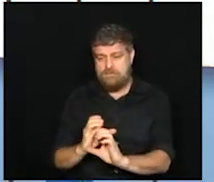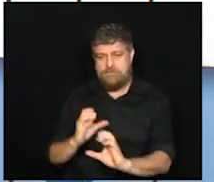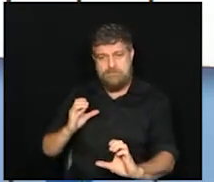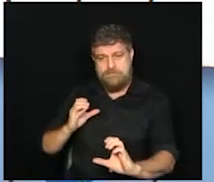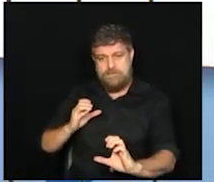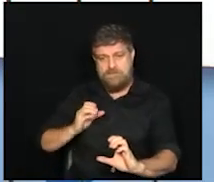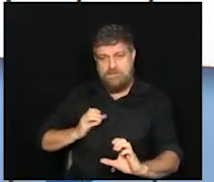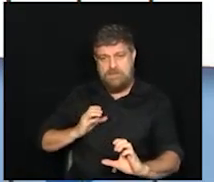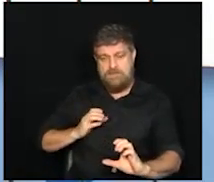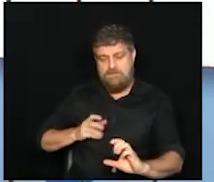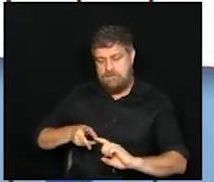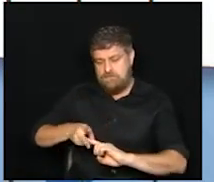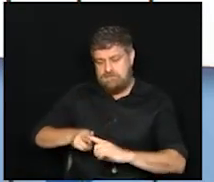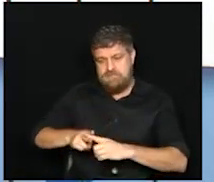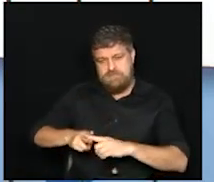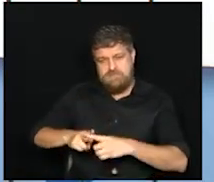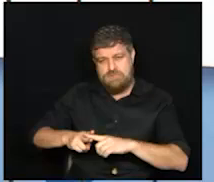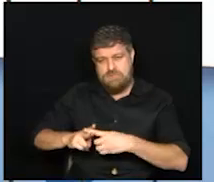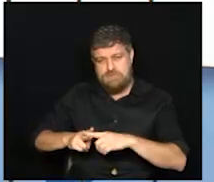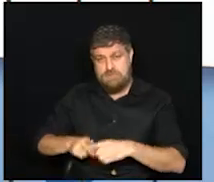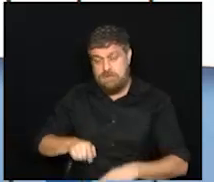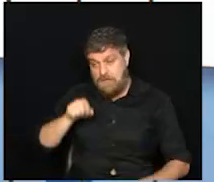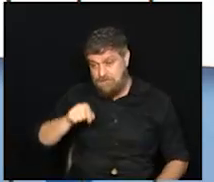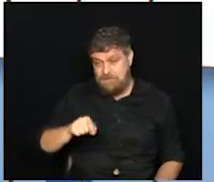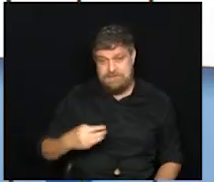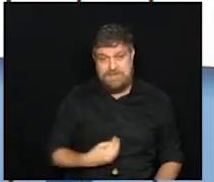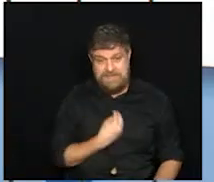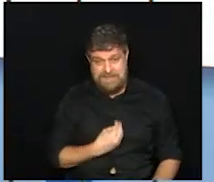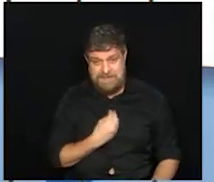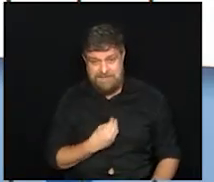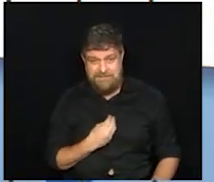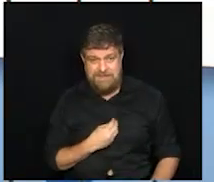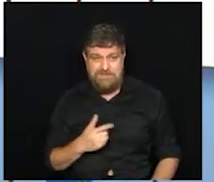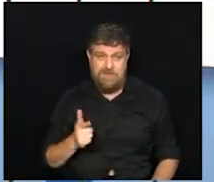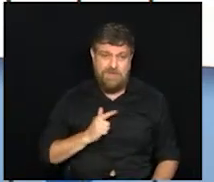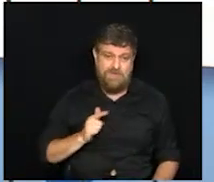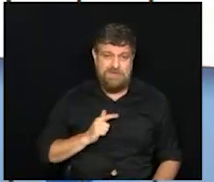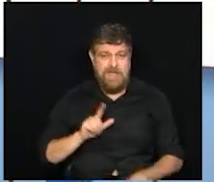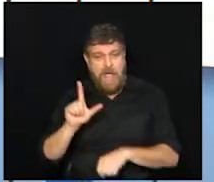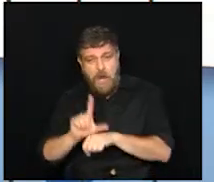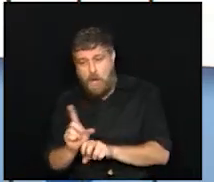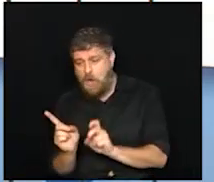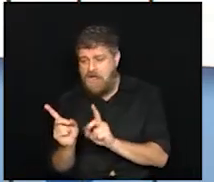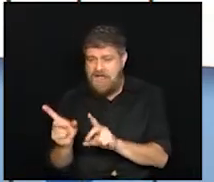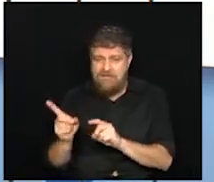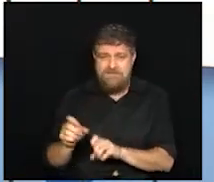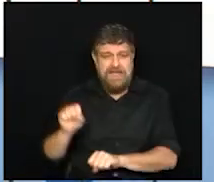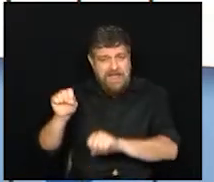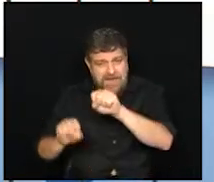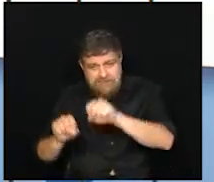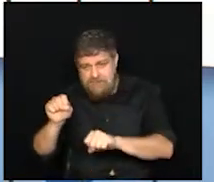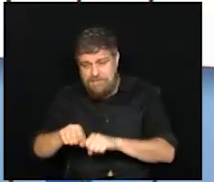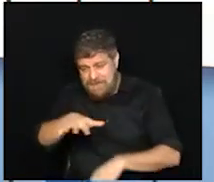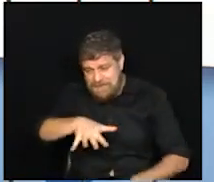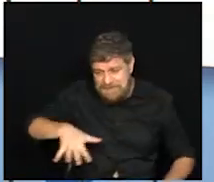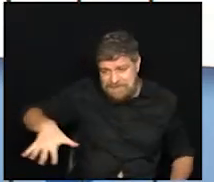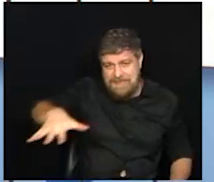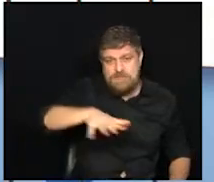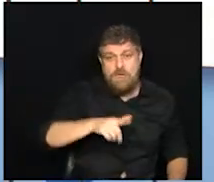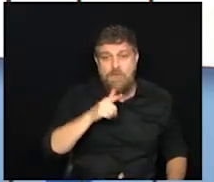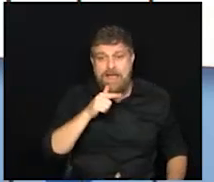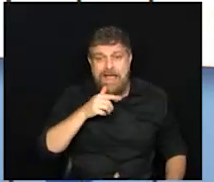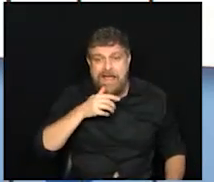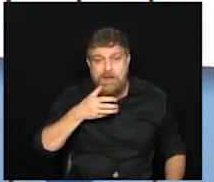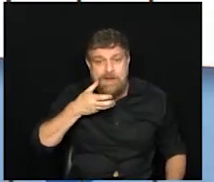de interligação de redes. Por isso, você que mora ou tem um comércio ou indústria nessa região, faça reserva